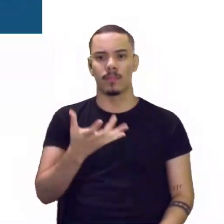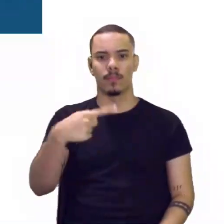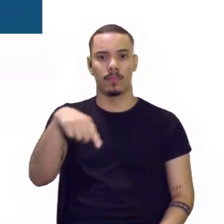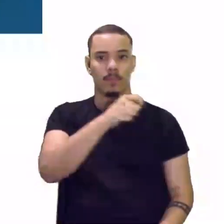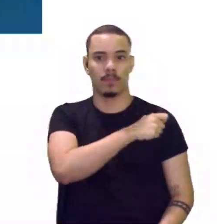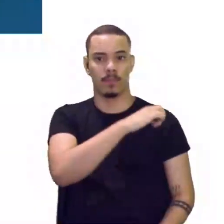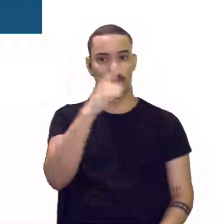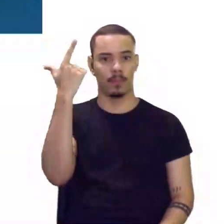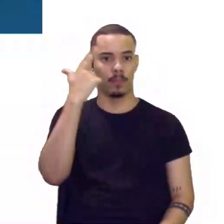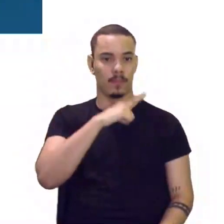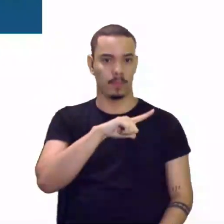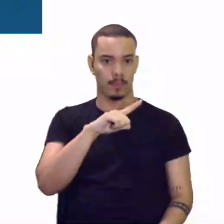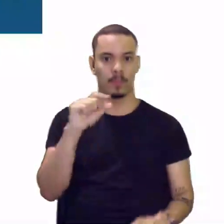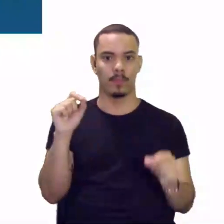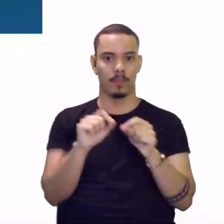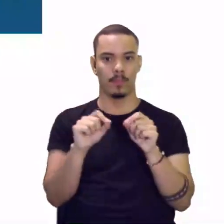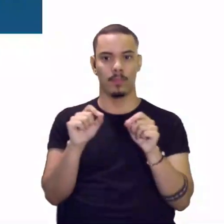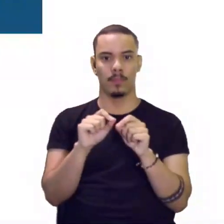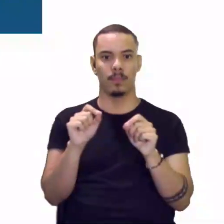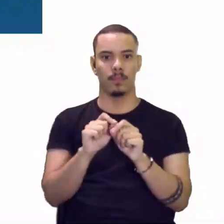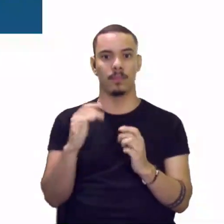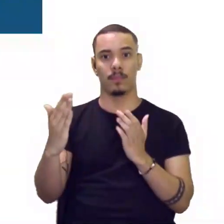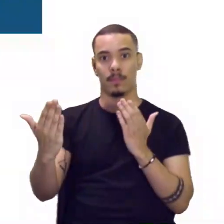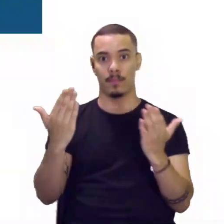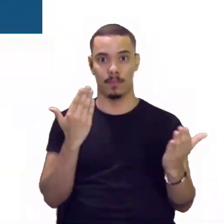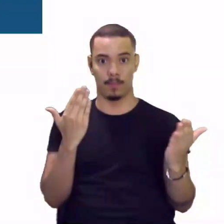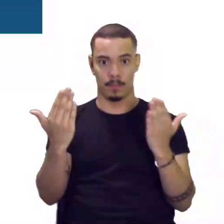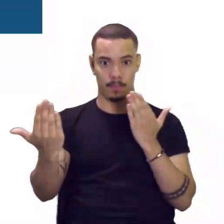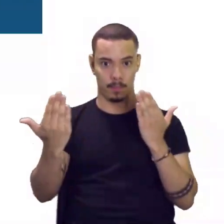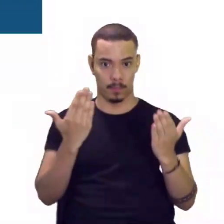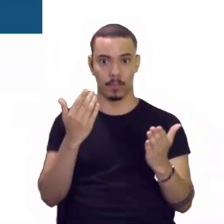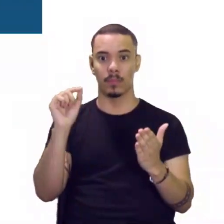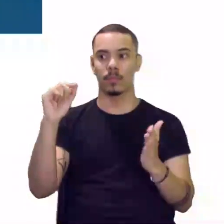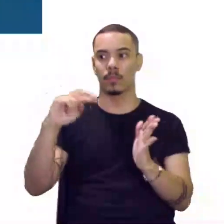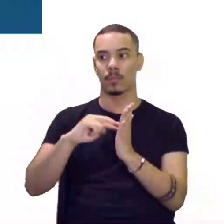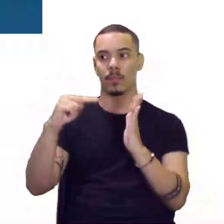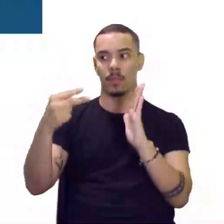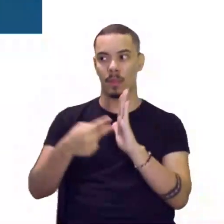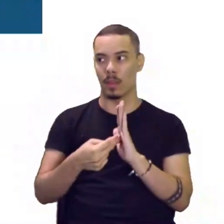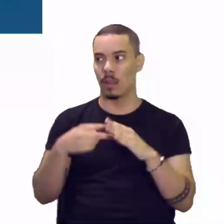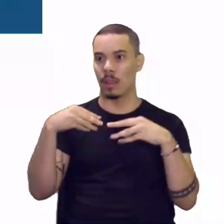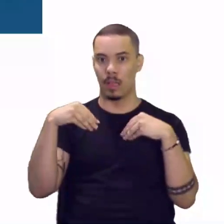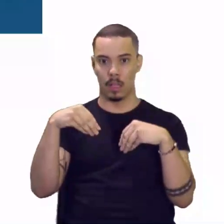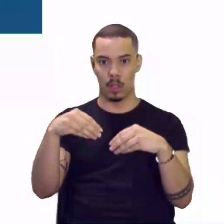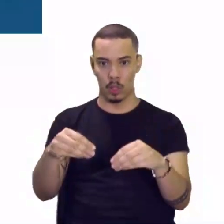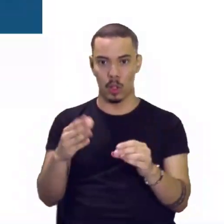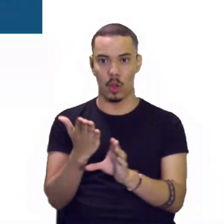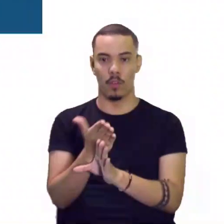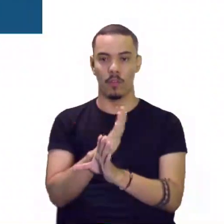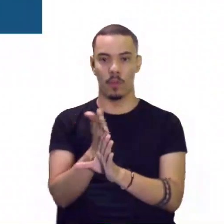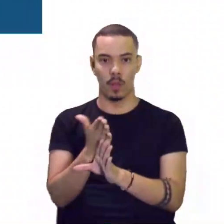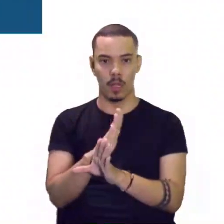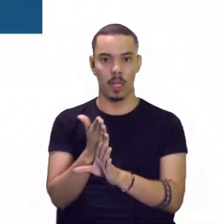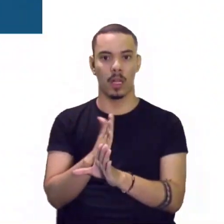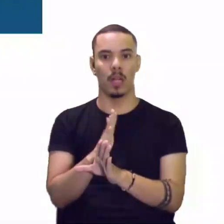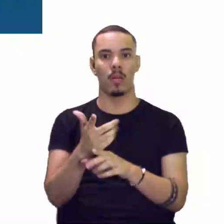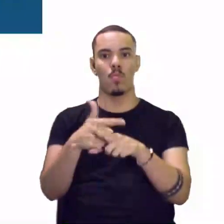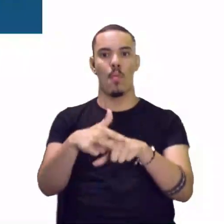aluno consiga? A gente quer que você consiga comparar os significados de território, fronteira e